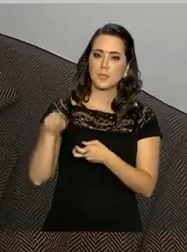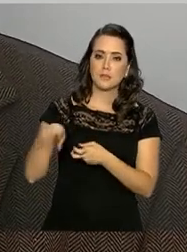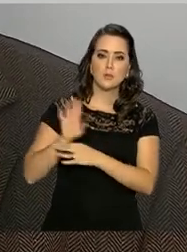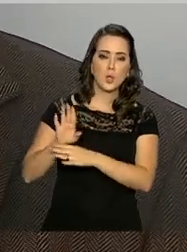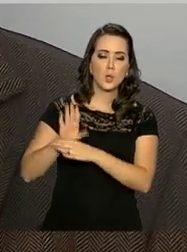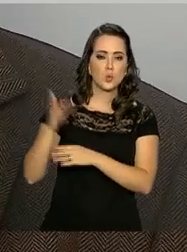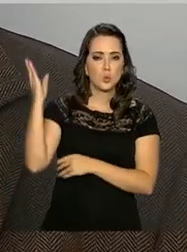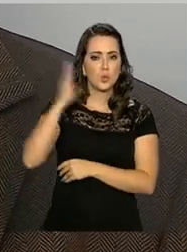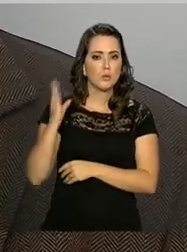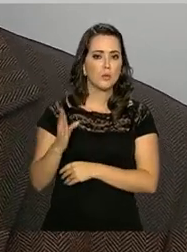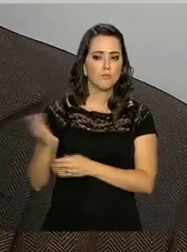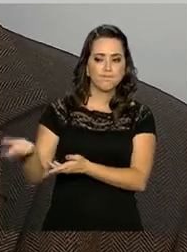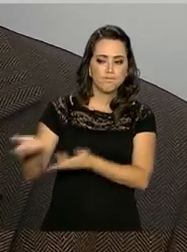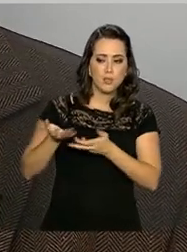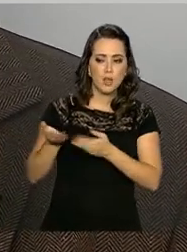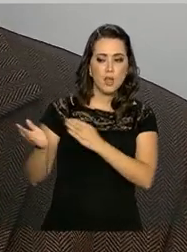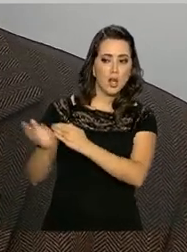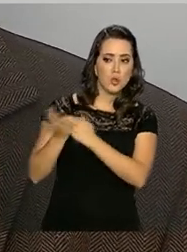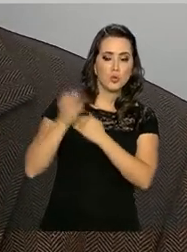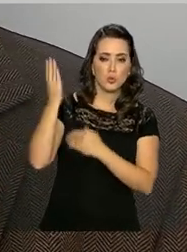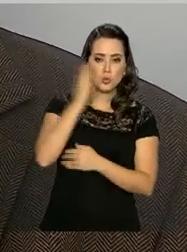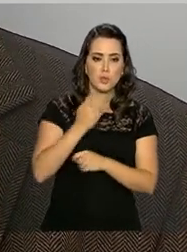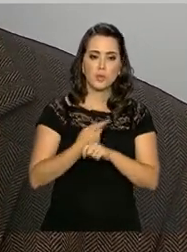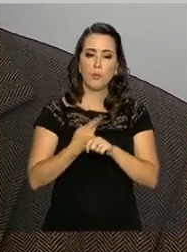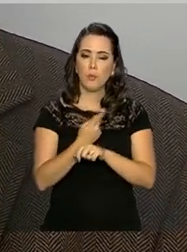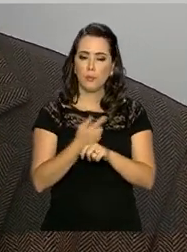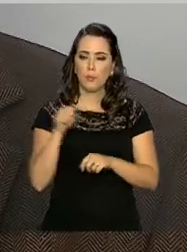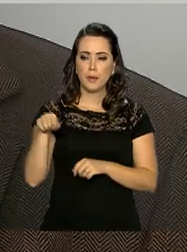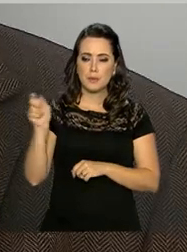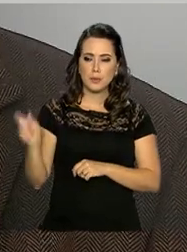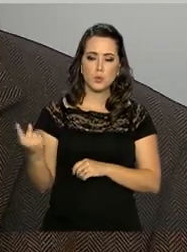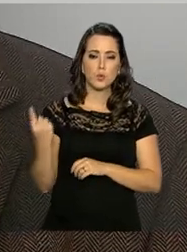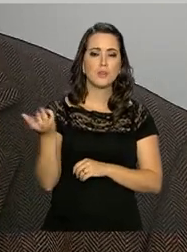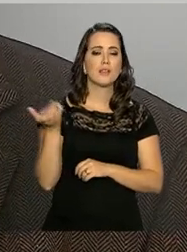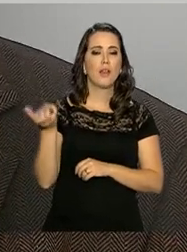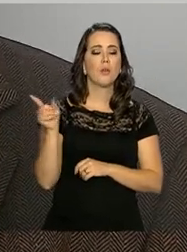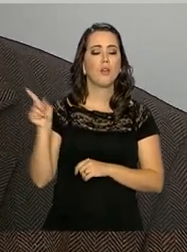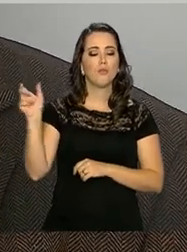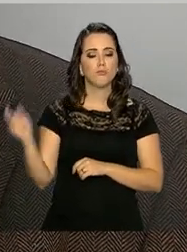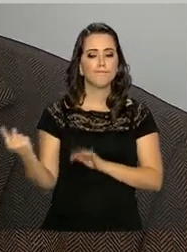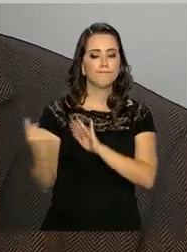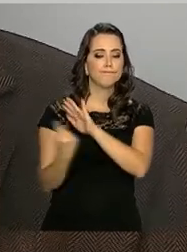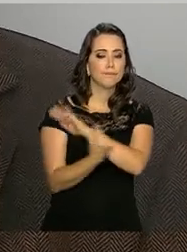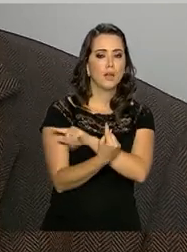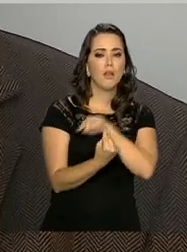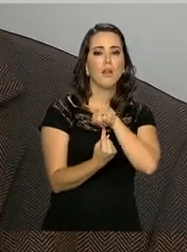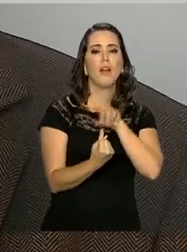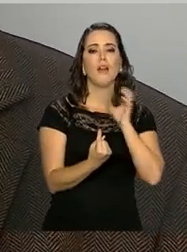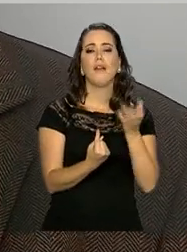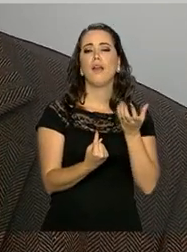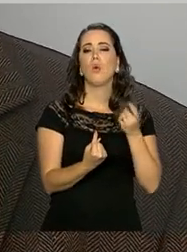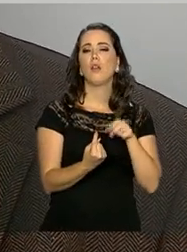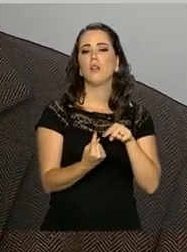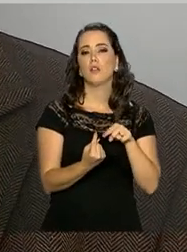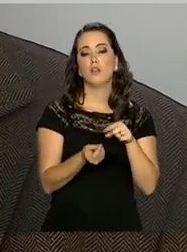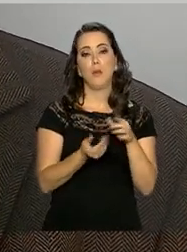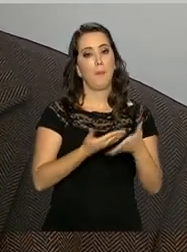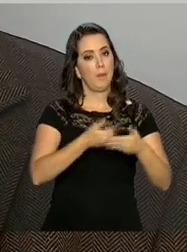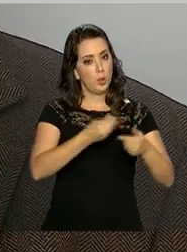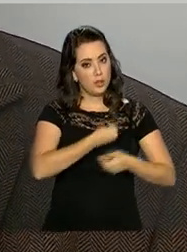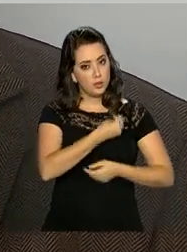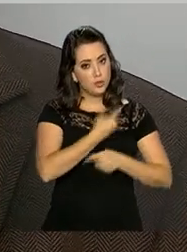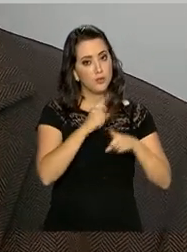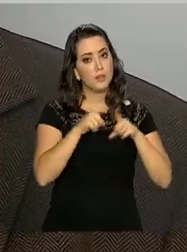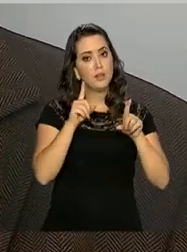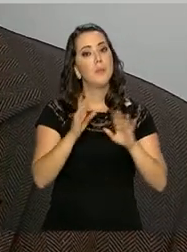brasileiro são pessoas que vêm buscar a melhor condição de vida então o país interessa a eles nesse sentido mas também eles dão uma contribuição muito importante